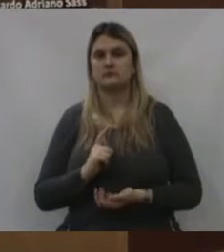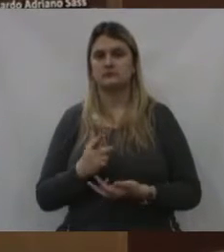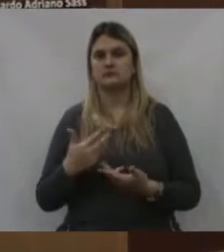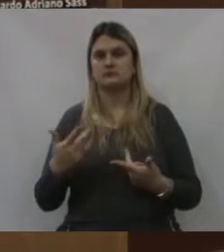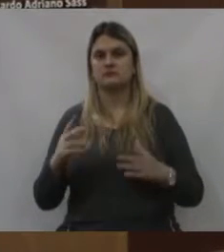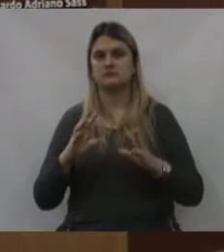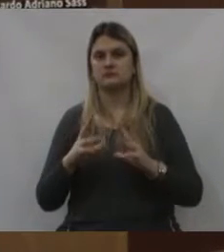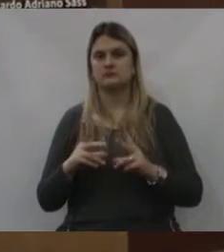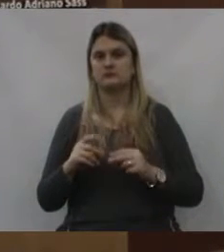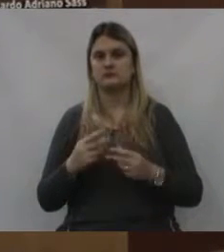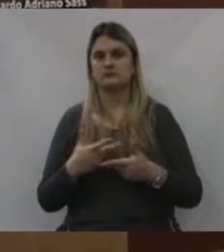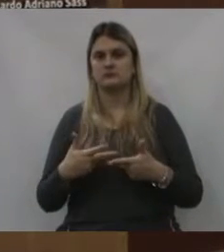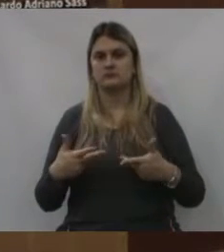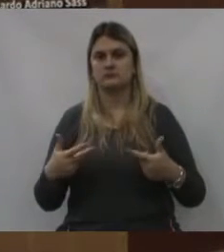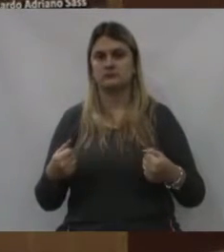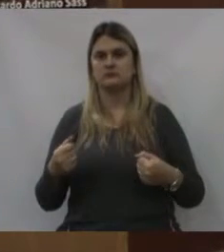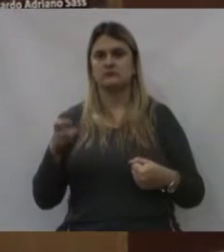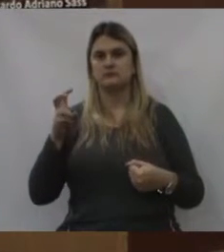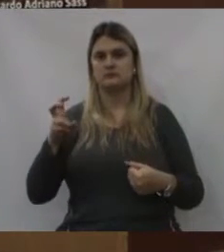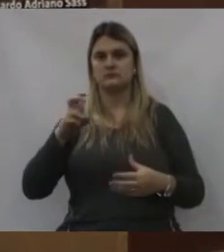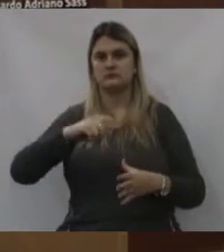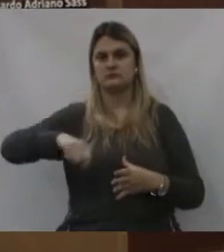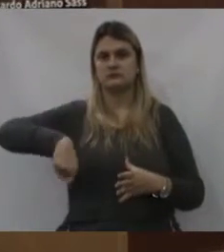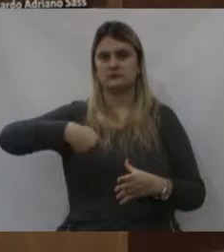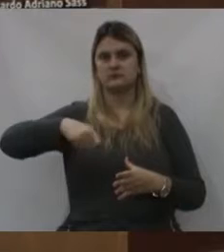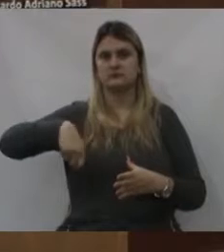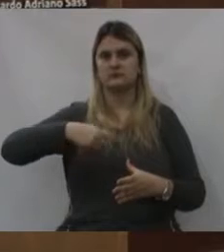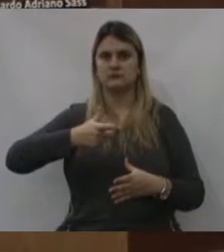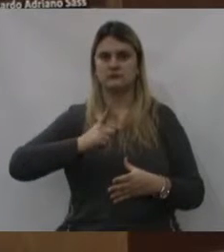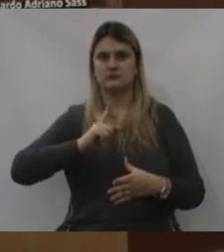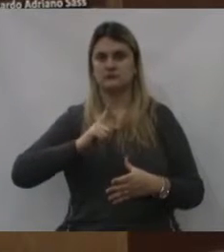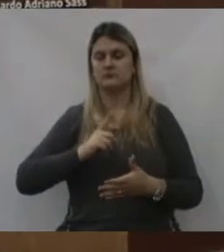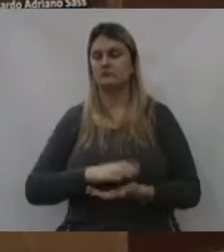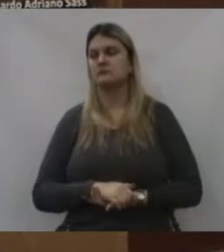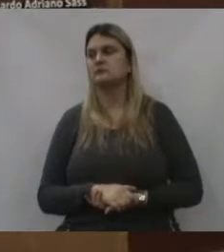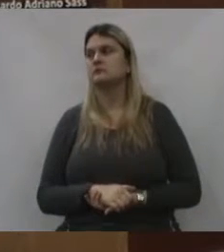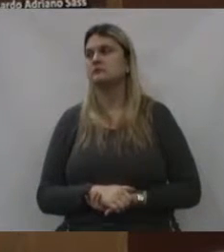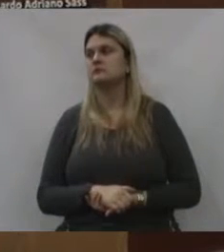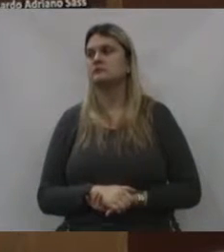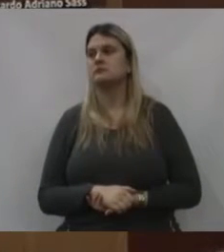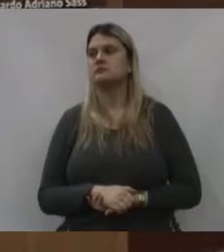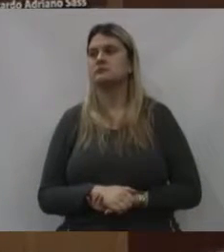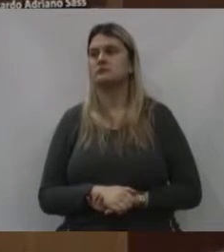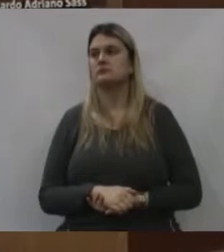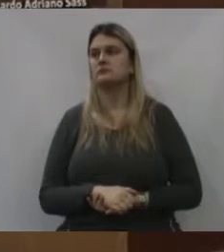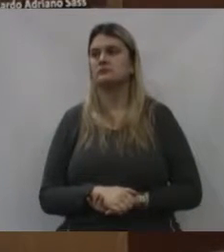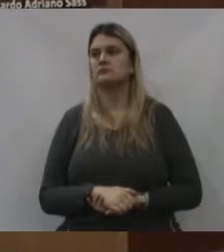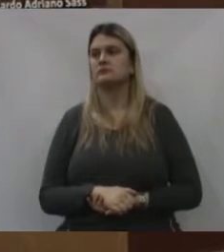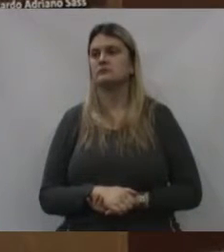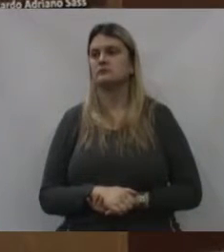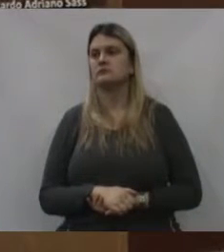Tem mais, aqui acho que não estão todas, se não me engano são 5 panelas. Pode passar.